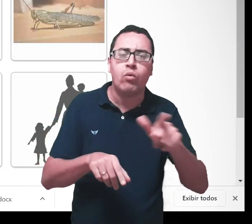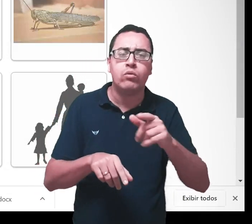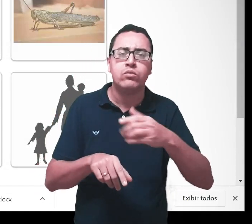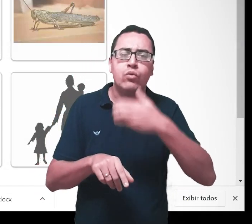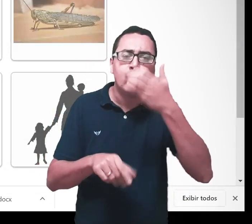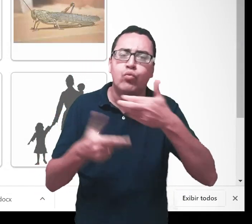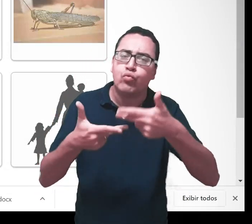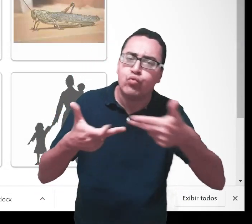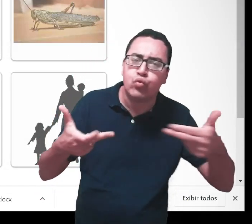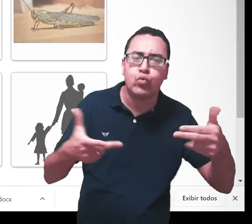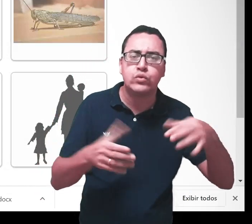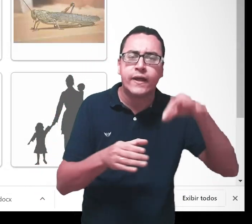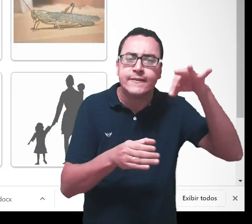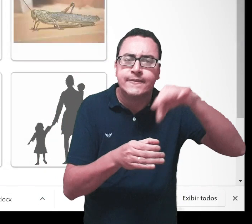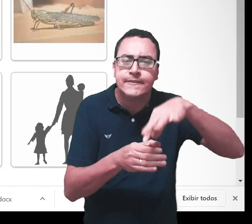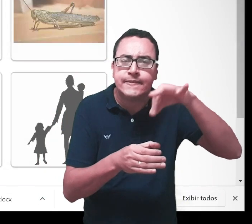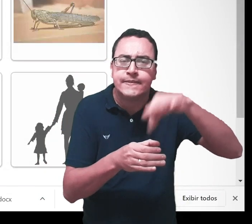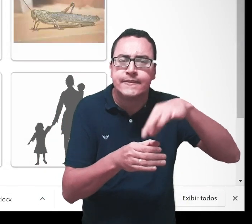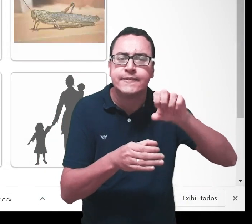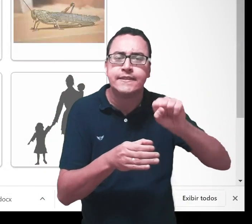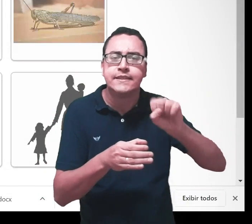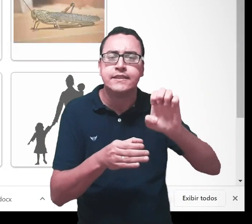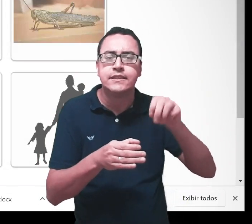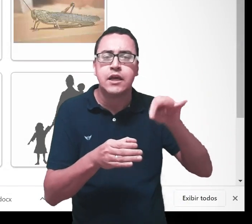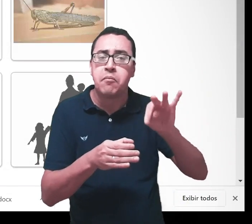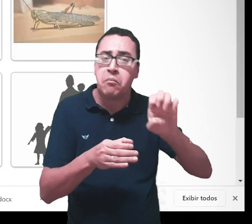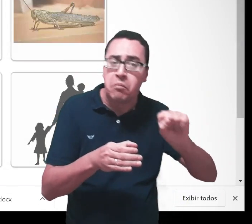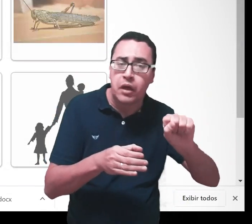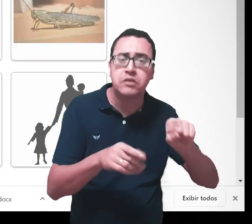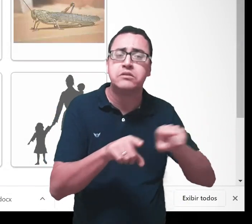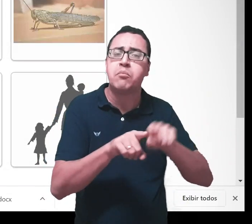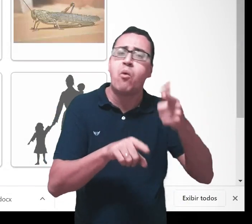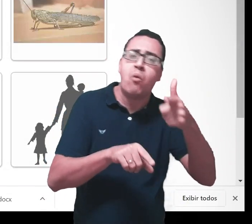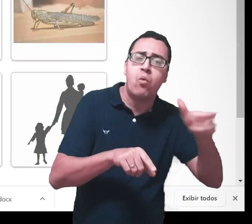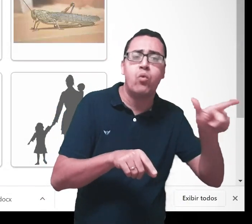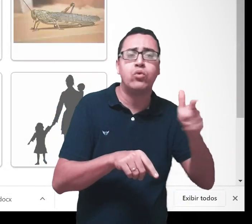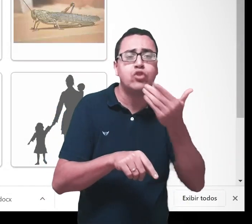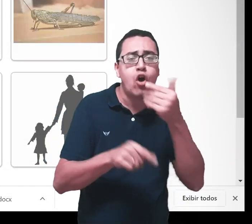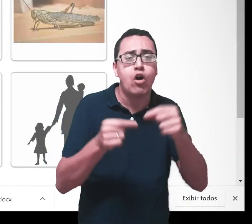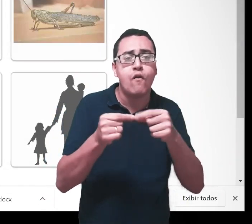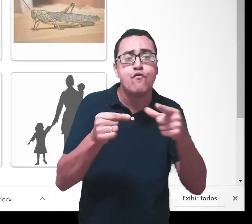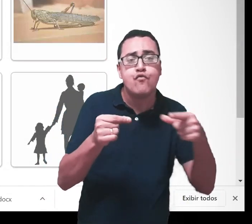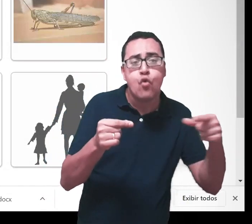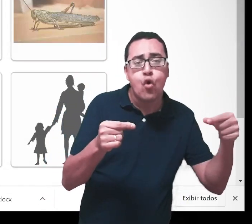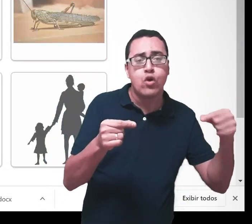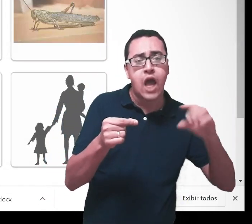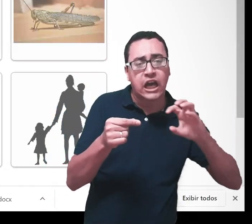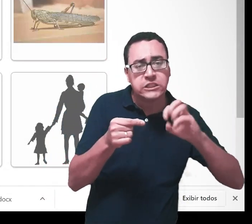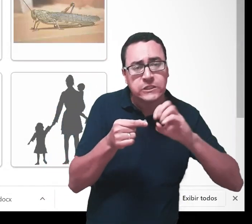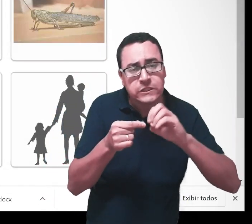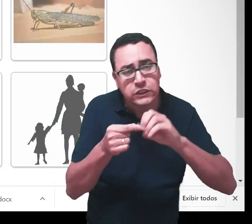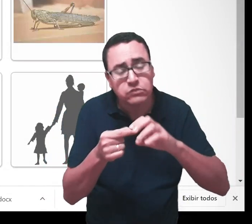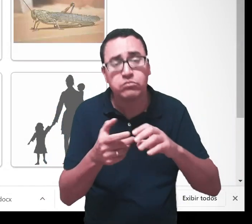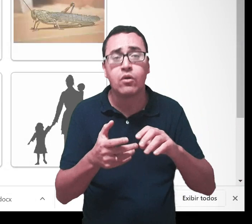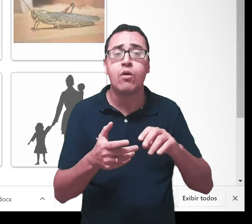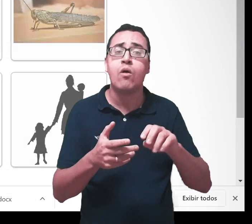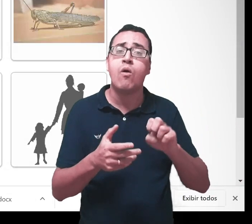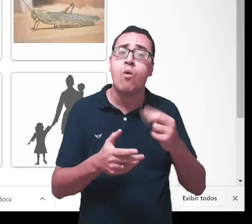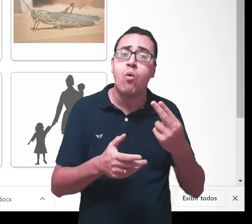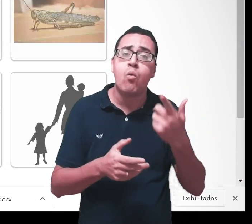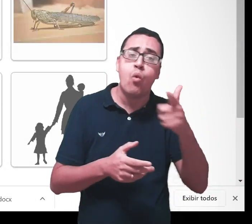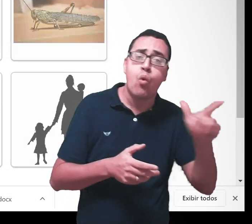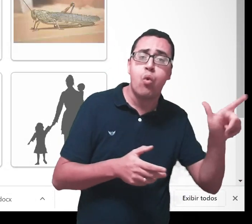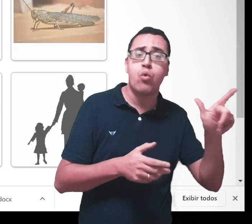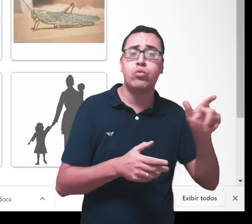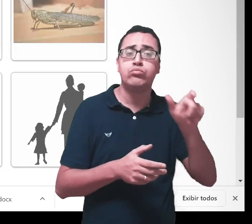sementes, alguns comem as folhas lá das árvores e outros seres vivos gostam de se alimentar ou podem